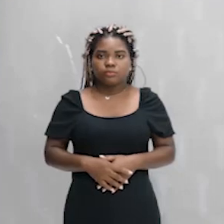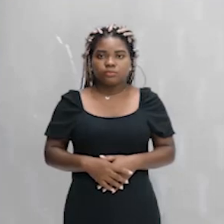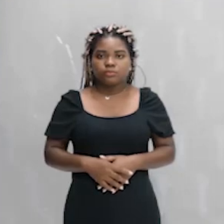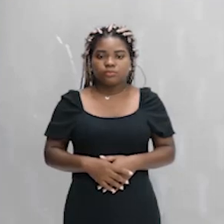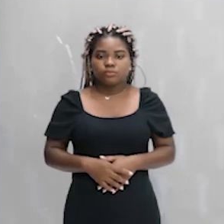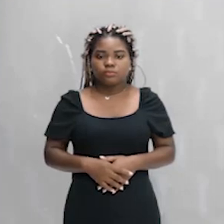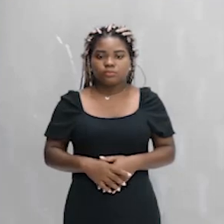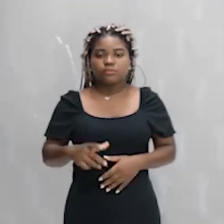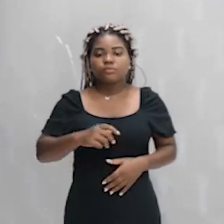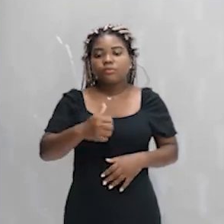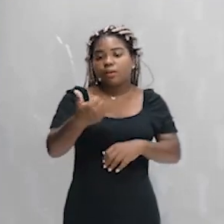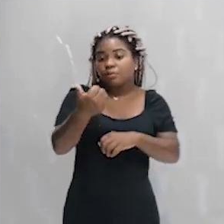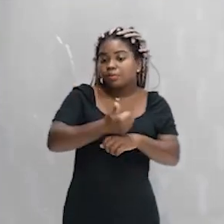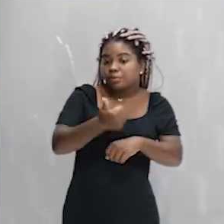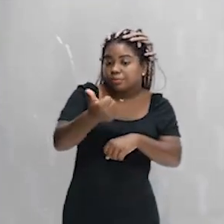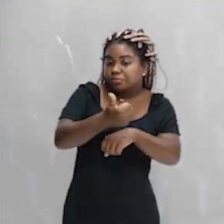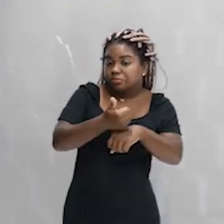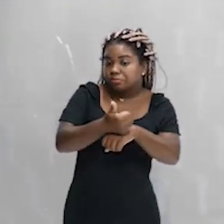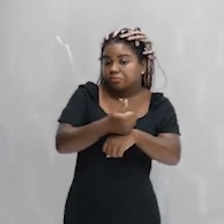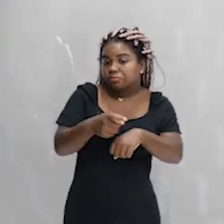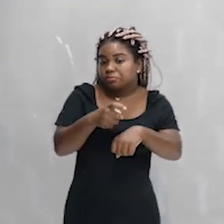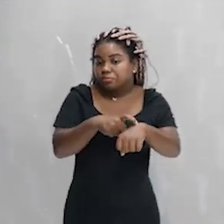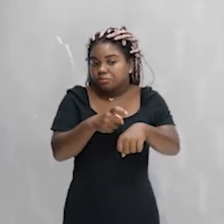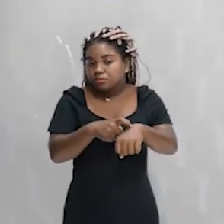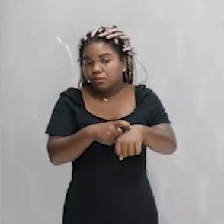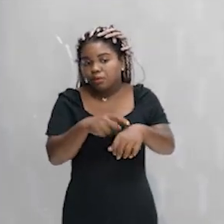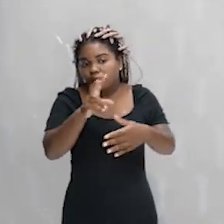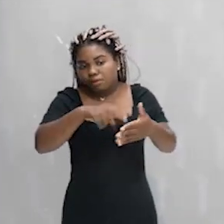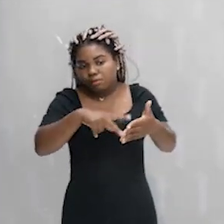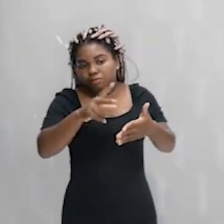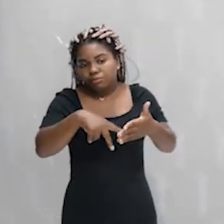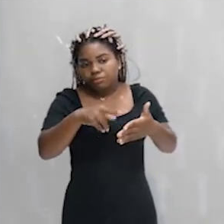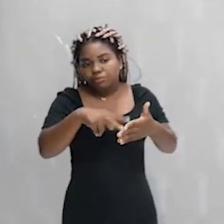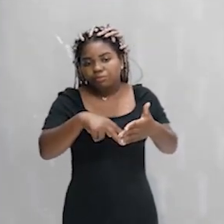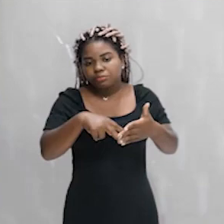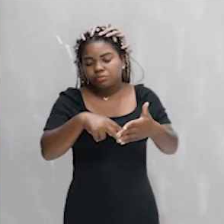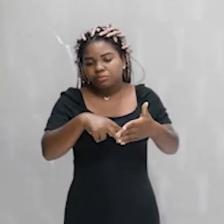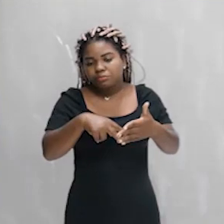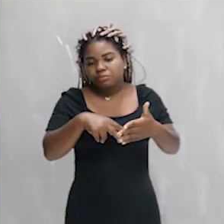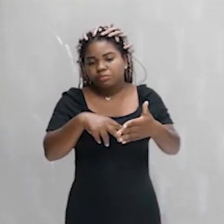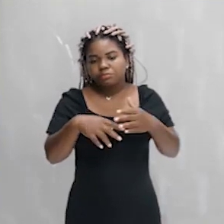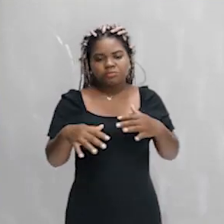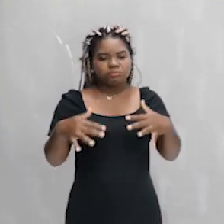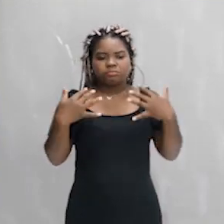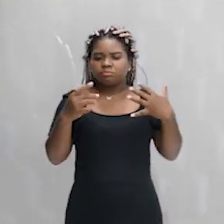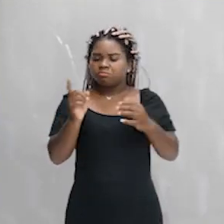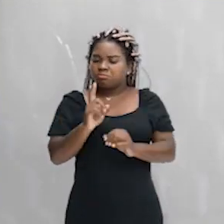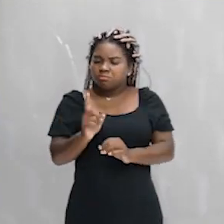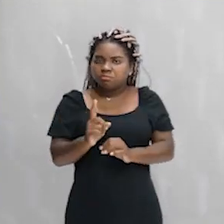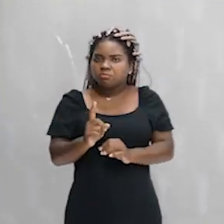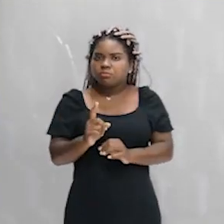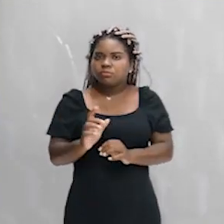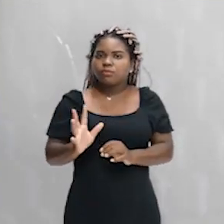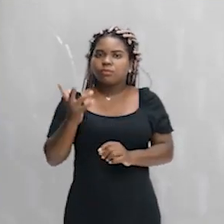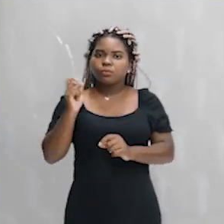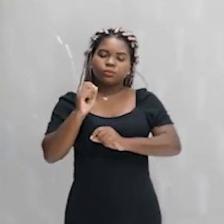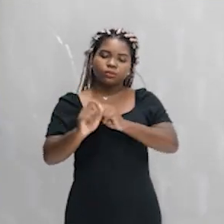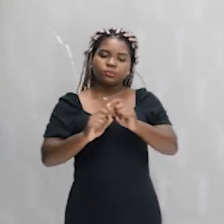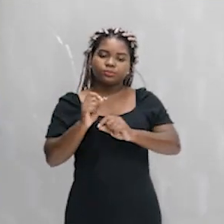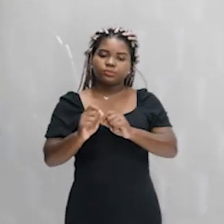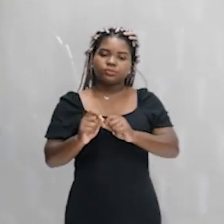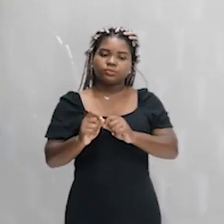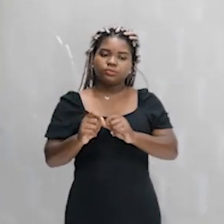primeira hora. Então, para aquele leitor não atento, o que vai acontecer? Vai acontecer que você vai achar